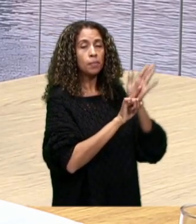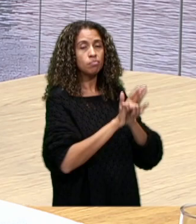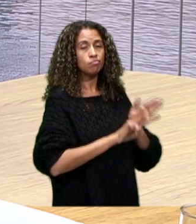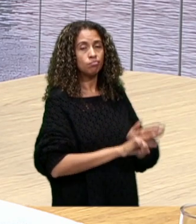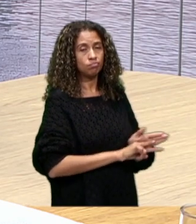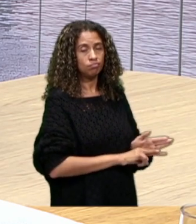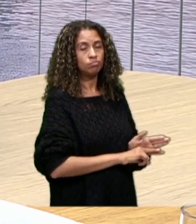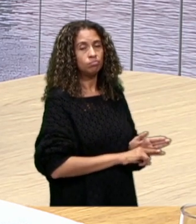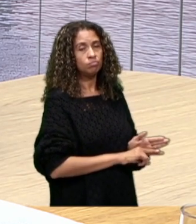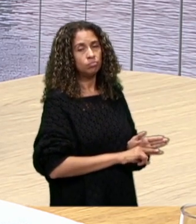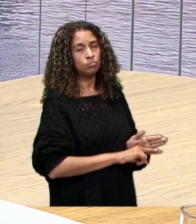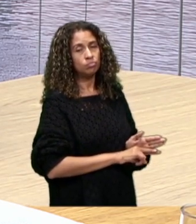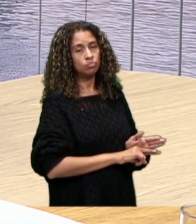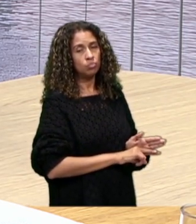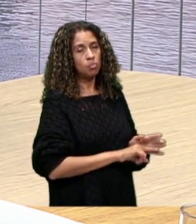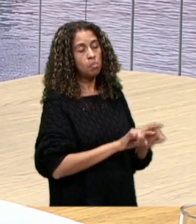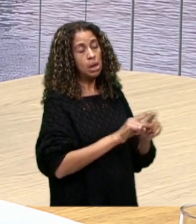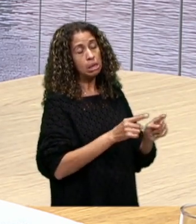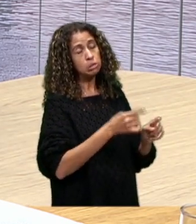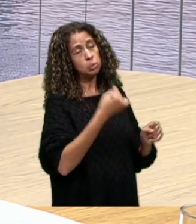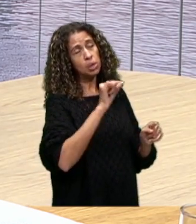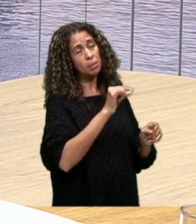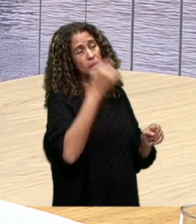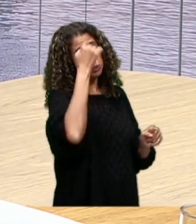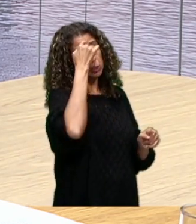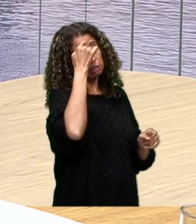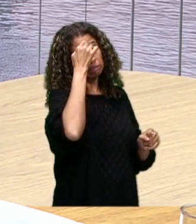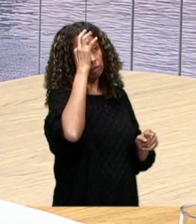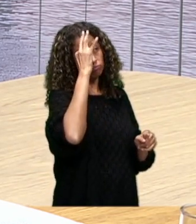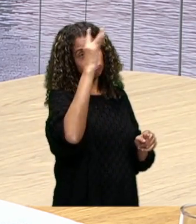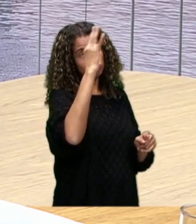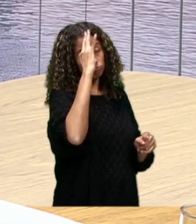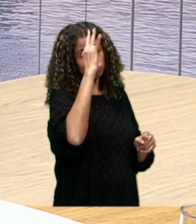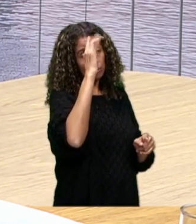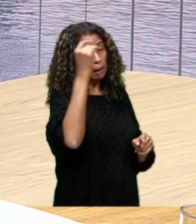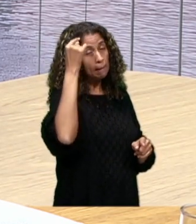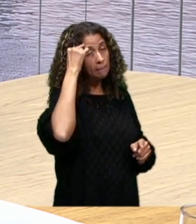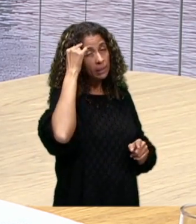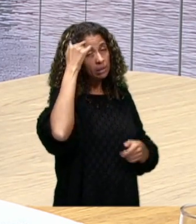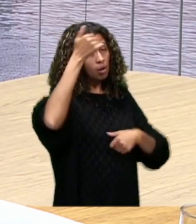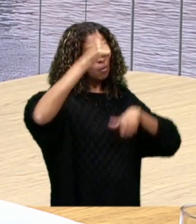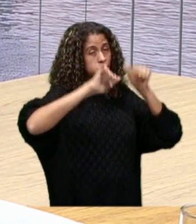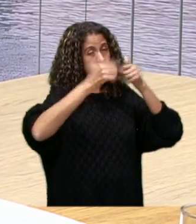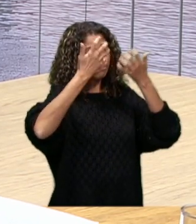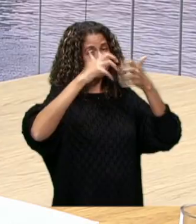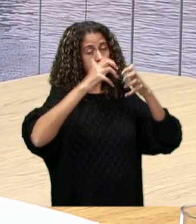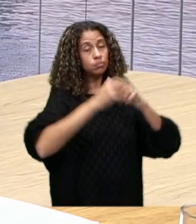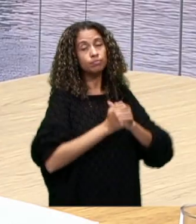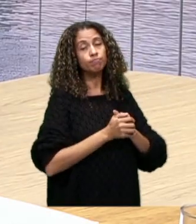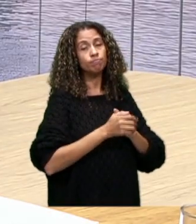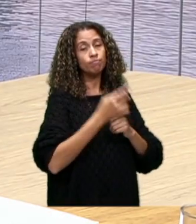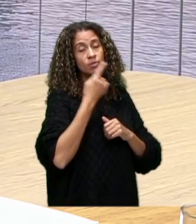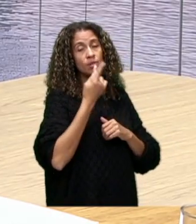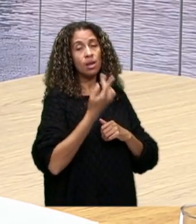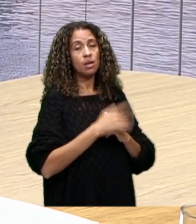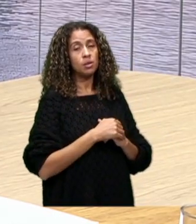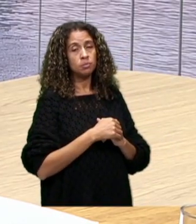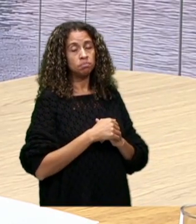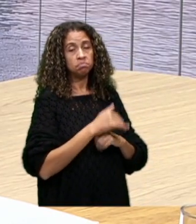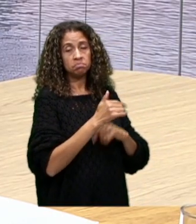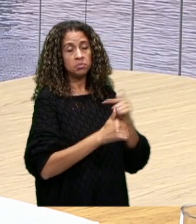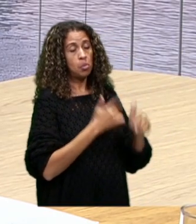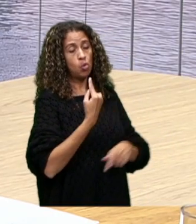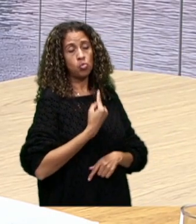assim, de pensadores que diz que, não, o trabalho do pequenininho não vale nada, porque